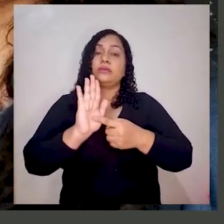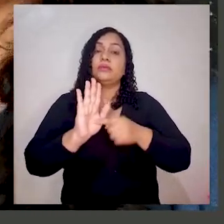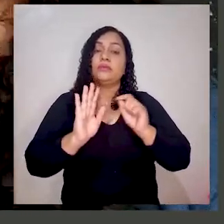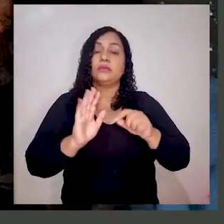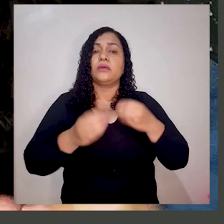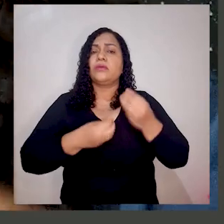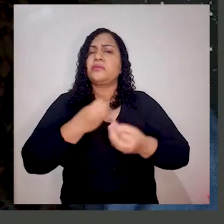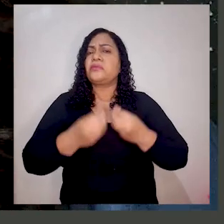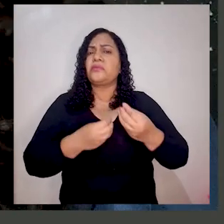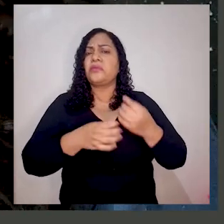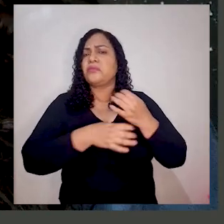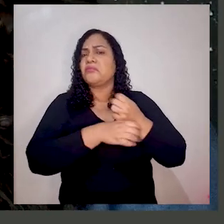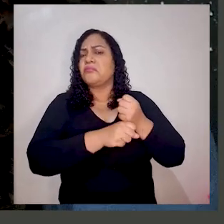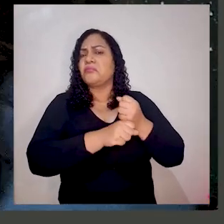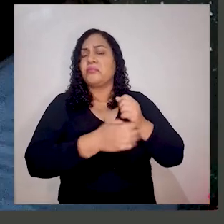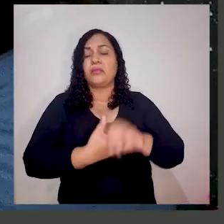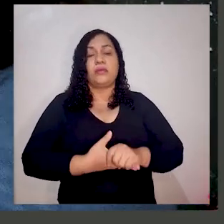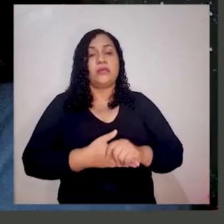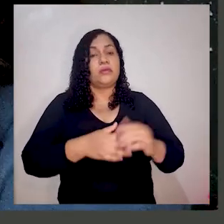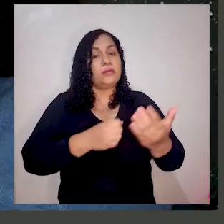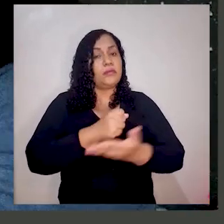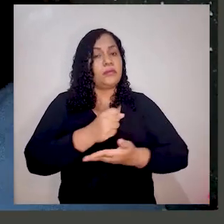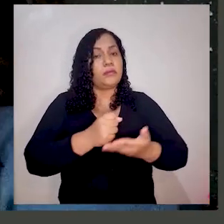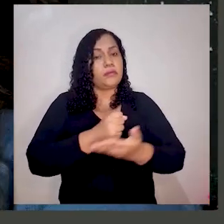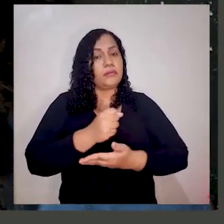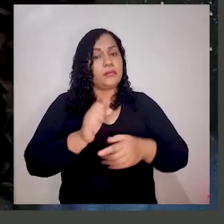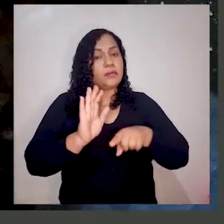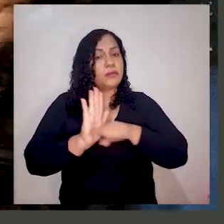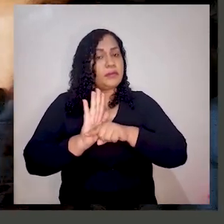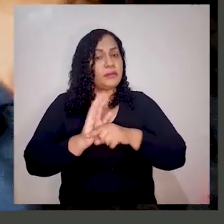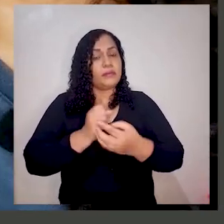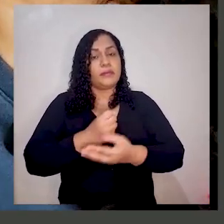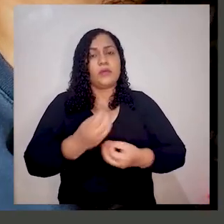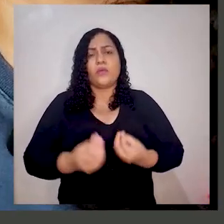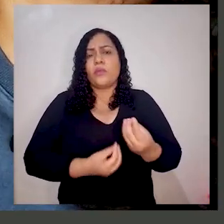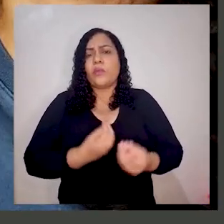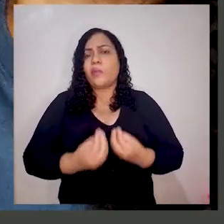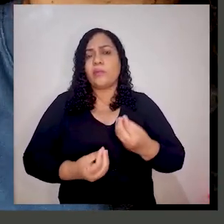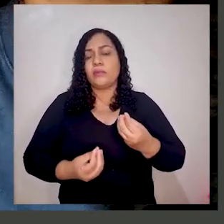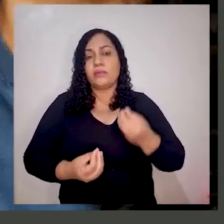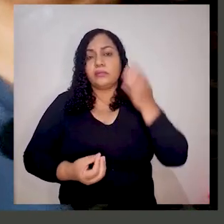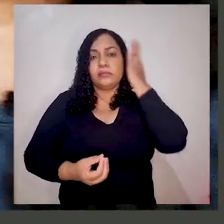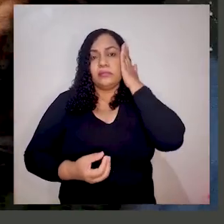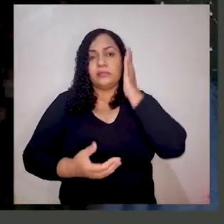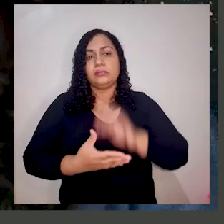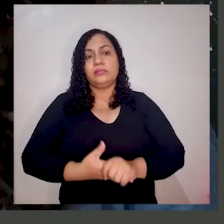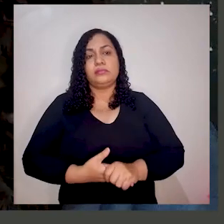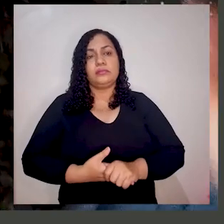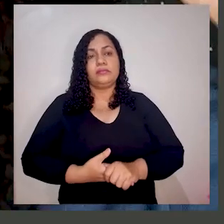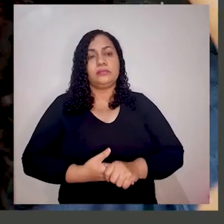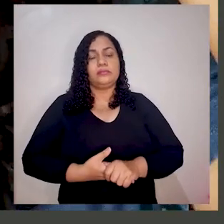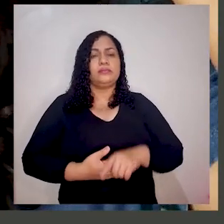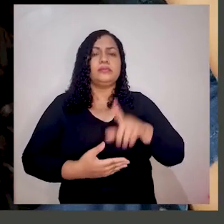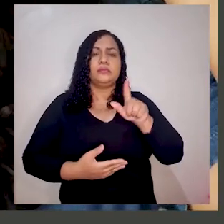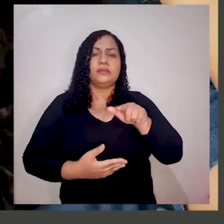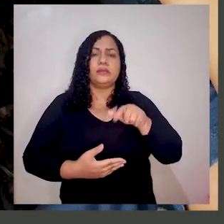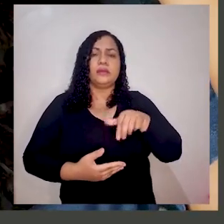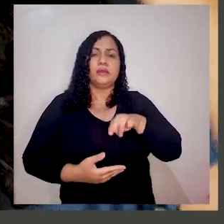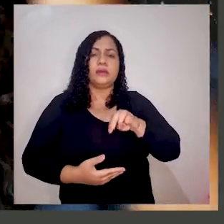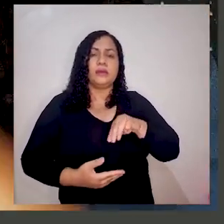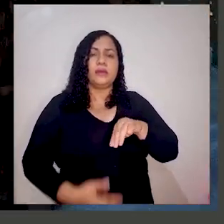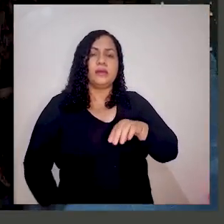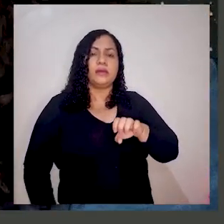densidade demográfica, como que ele é calculado? Vou colocar aqui o cálculo básico também, subtração básica. Como que se pega? Isso aqui, gente, é uma